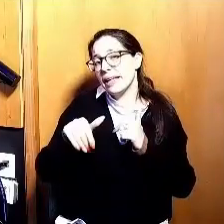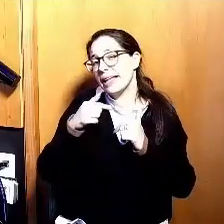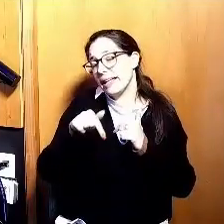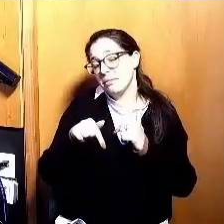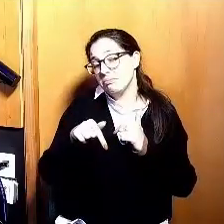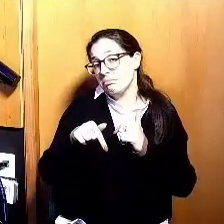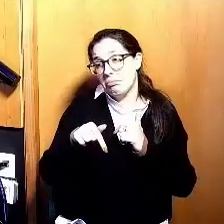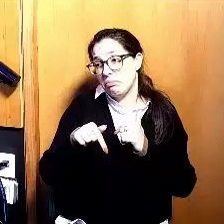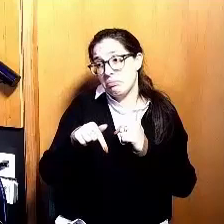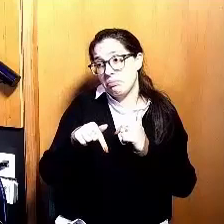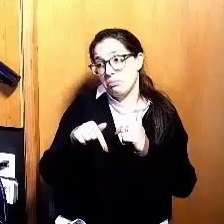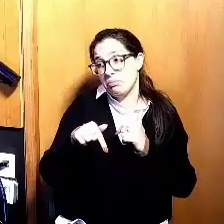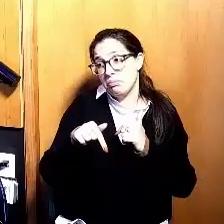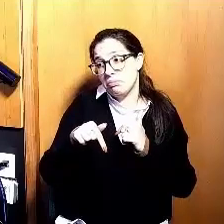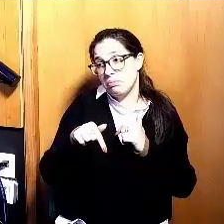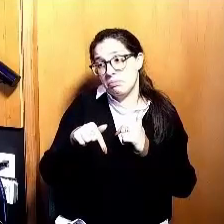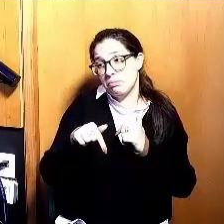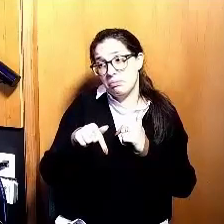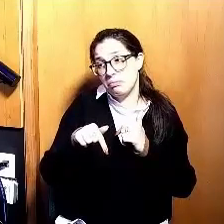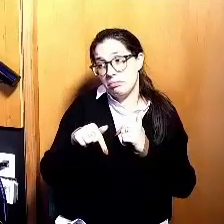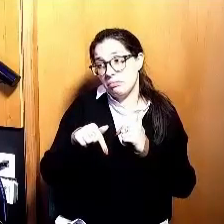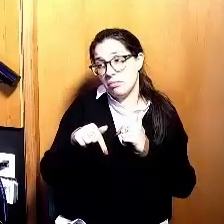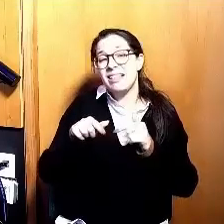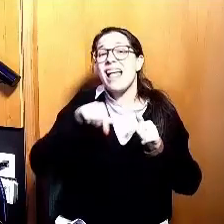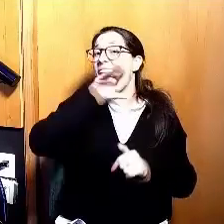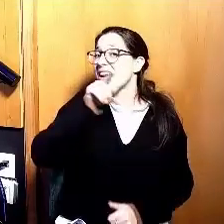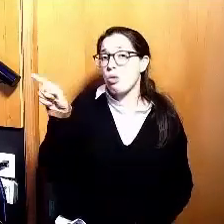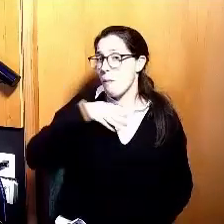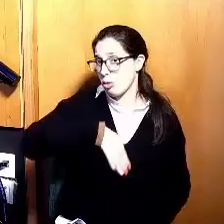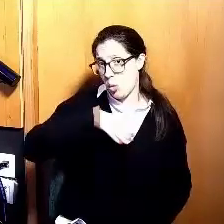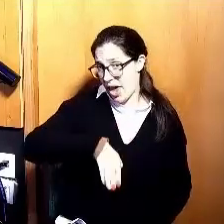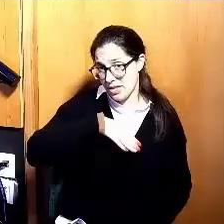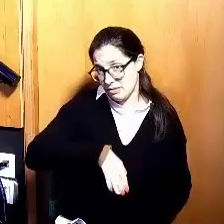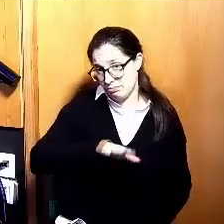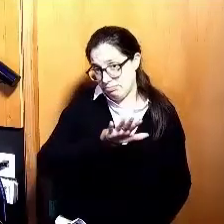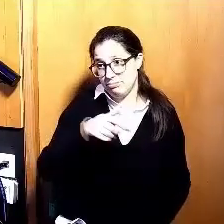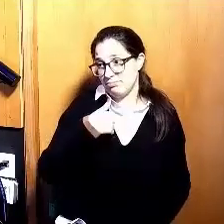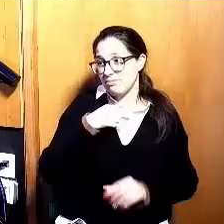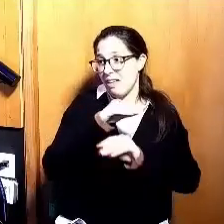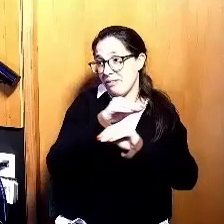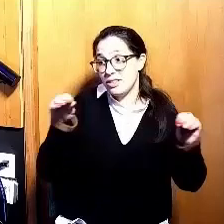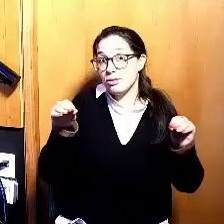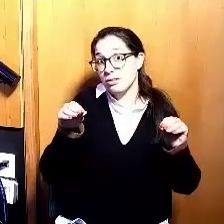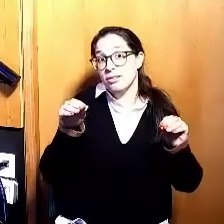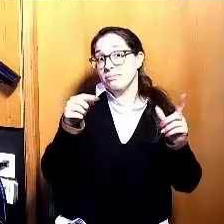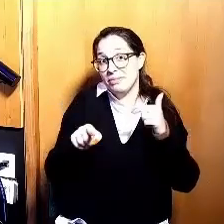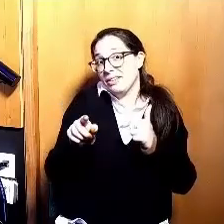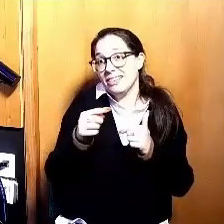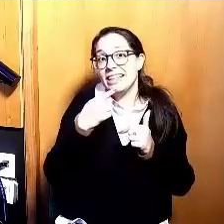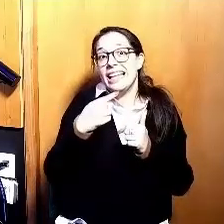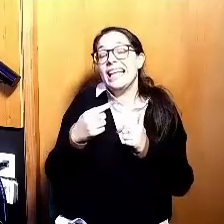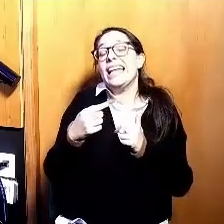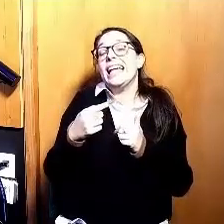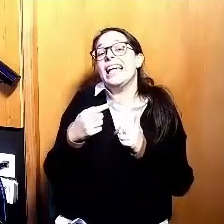são encarregados, na verdade, só de dados pessoais, não de dados abertos. Então, acho que a mensagem é essa, né? A gente tem